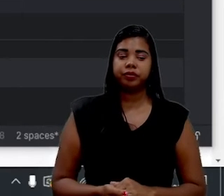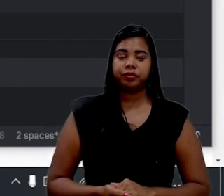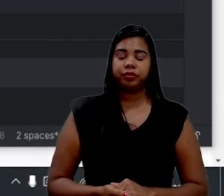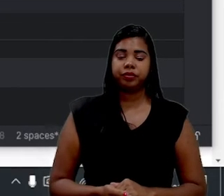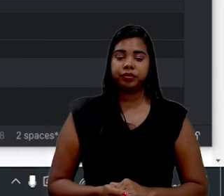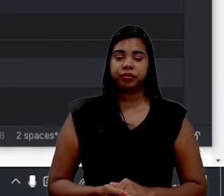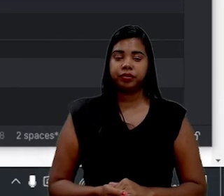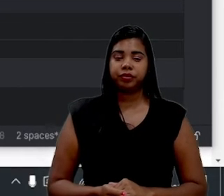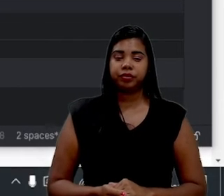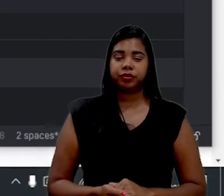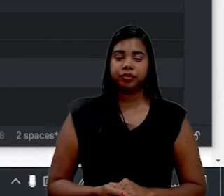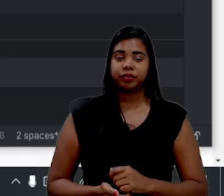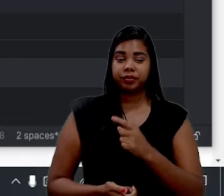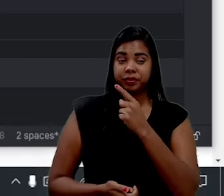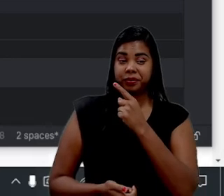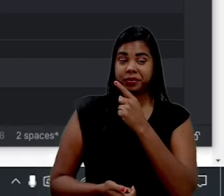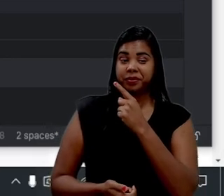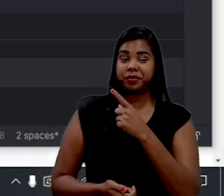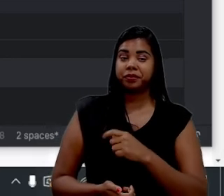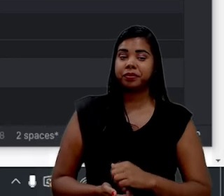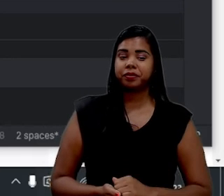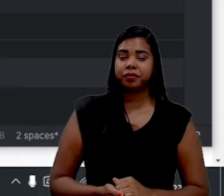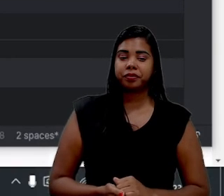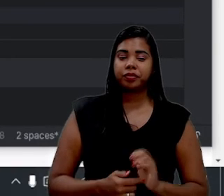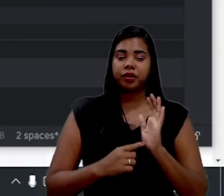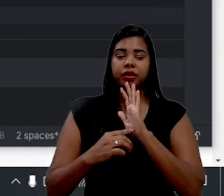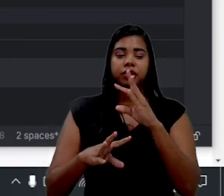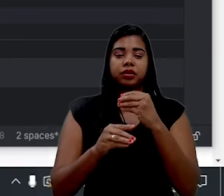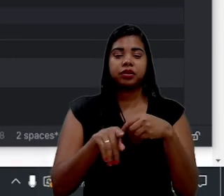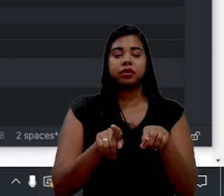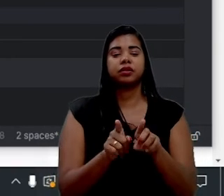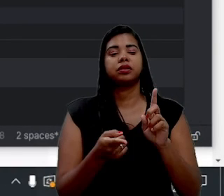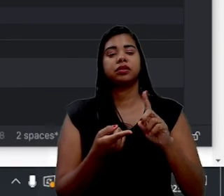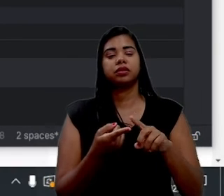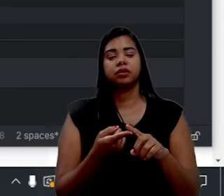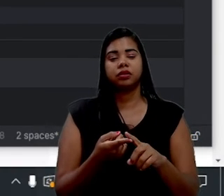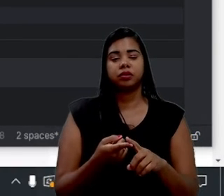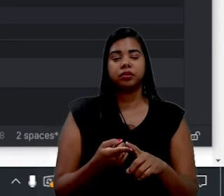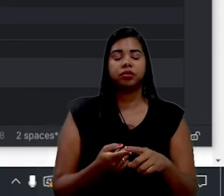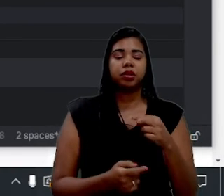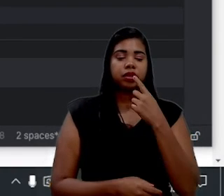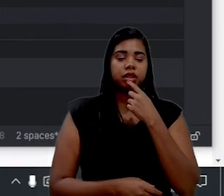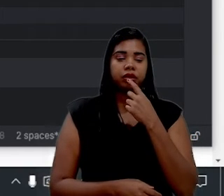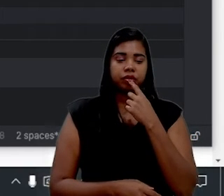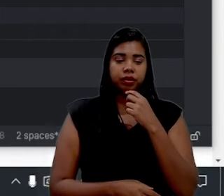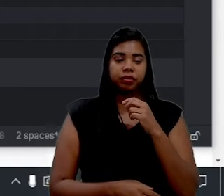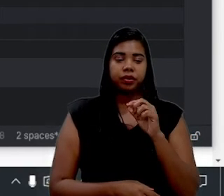que a gente especifica, né? No Bootstrap, ele cria um botão vermelho.